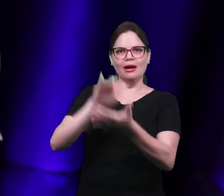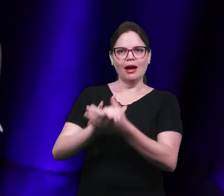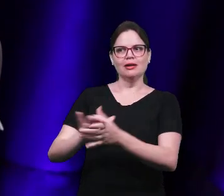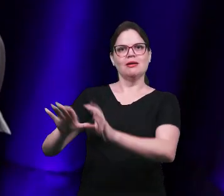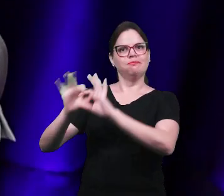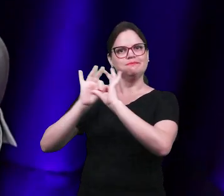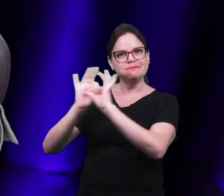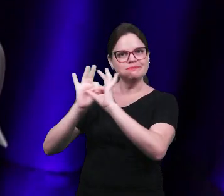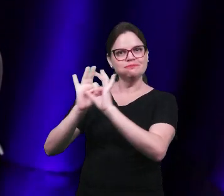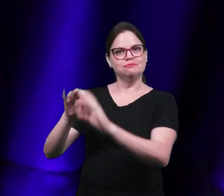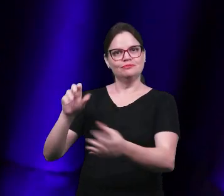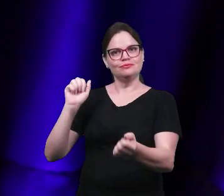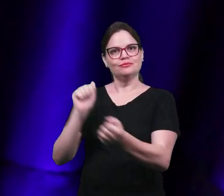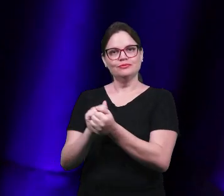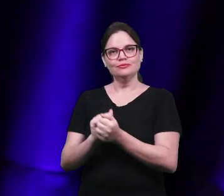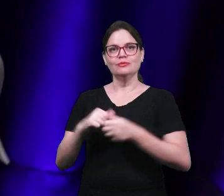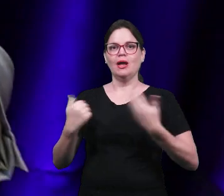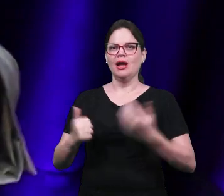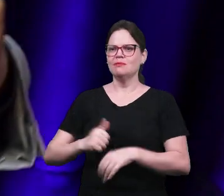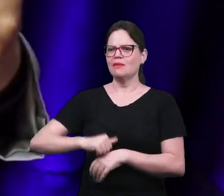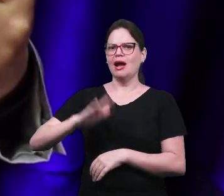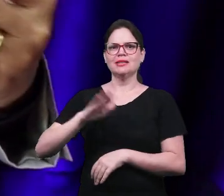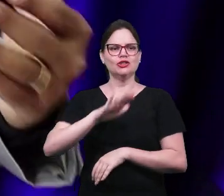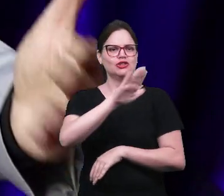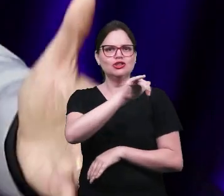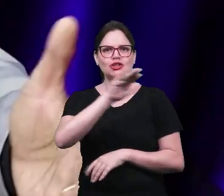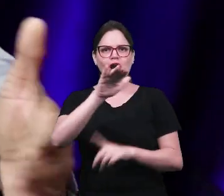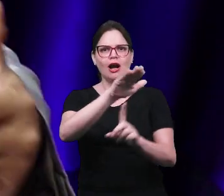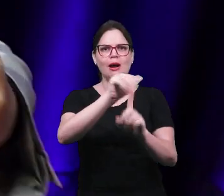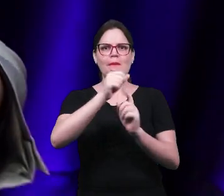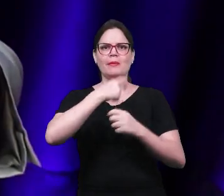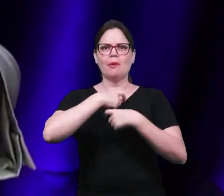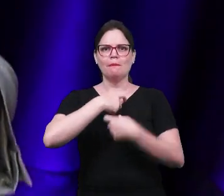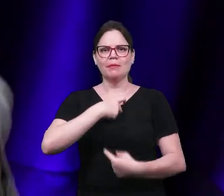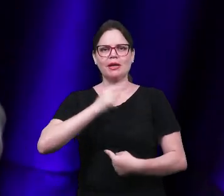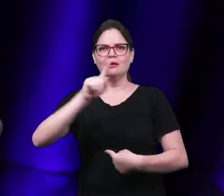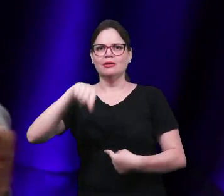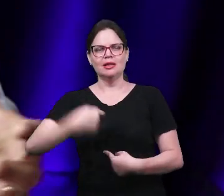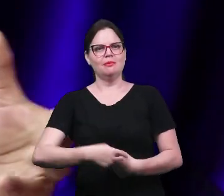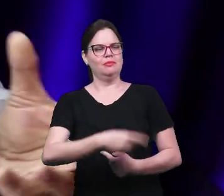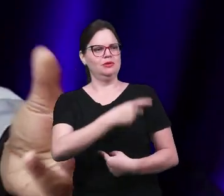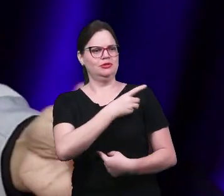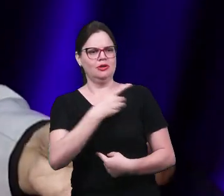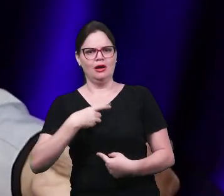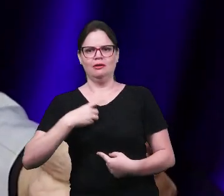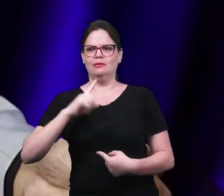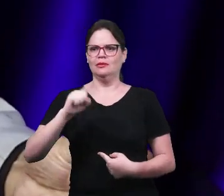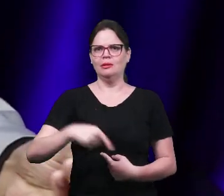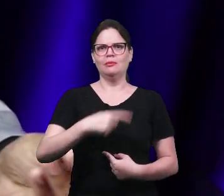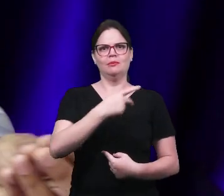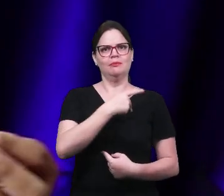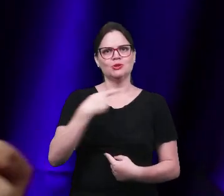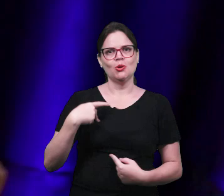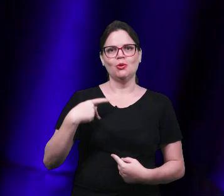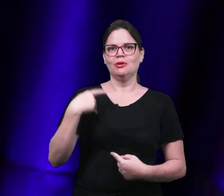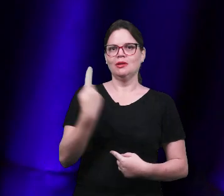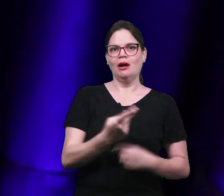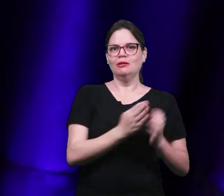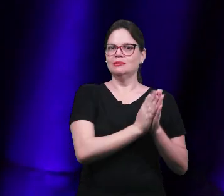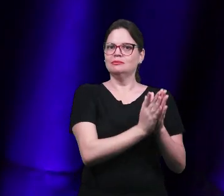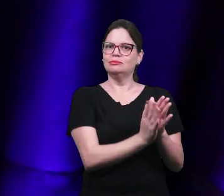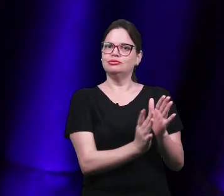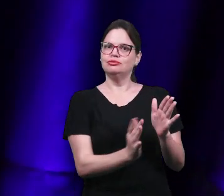né, a ser mais ainda, ser levantado como, às vezes, um obreiro, como um pastor. Quer dizer, é toda uma história